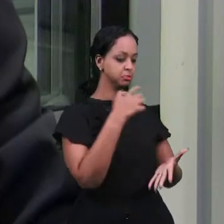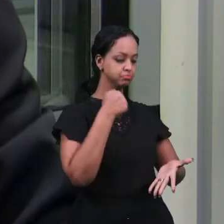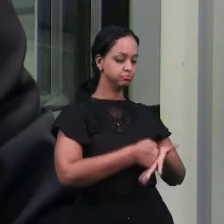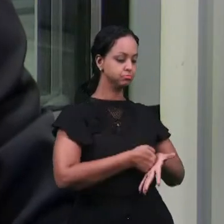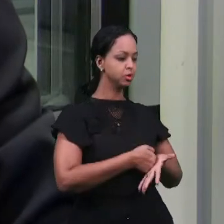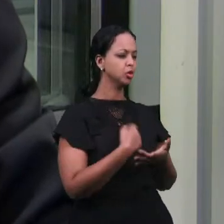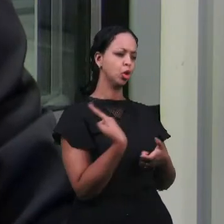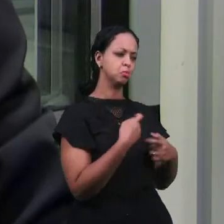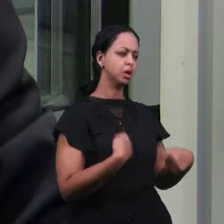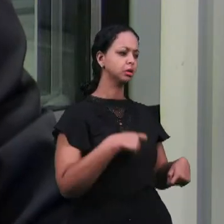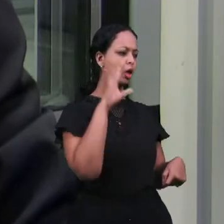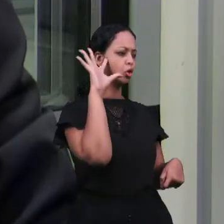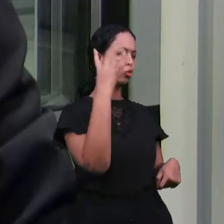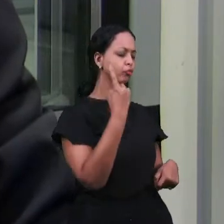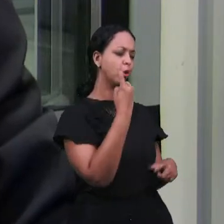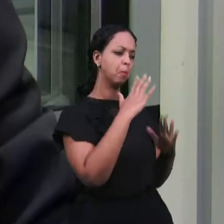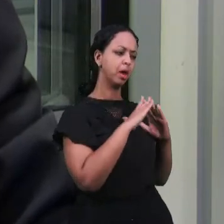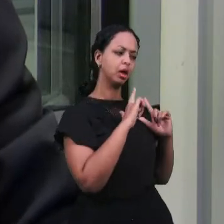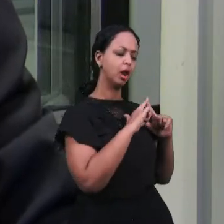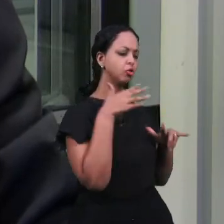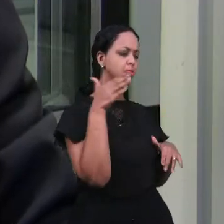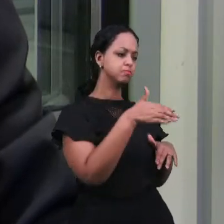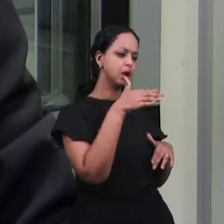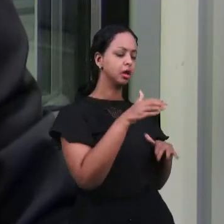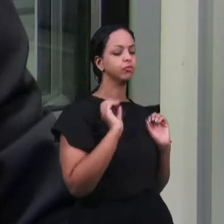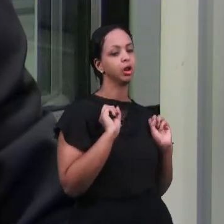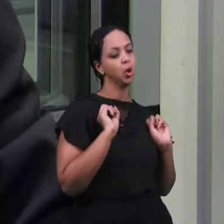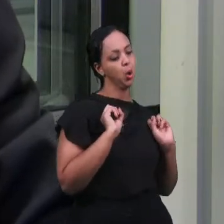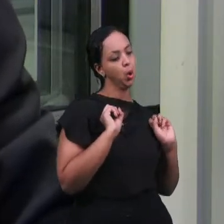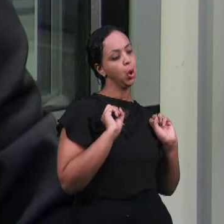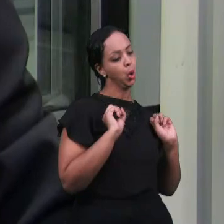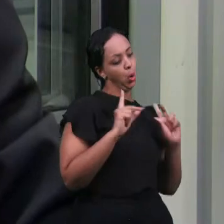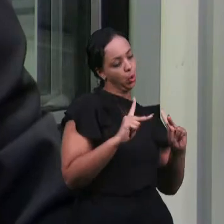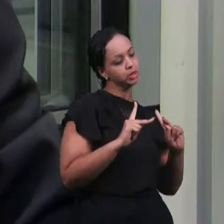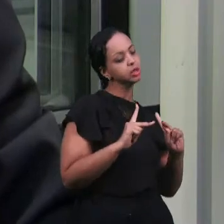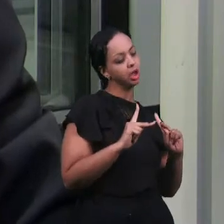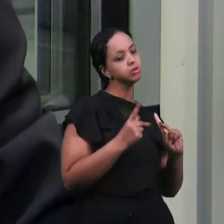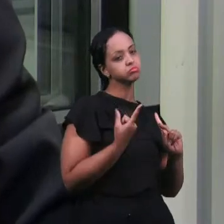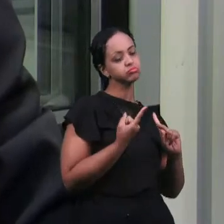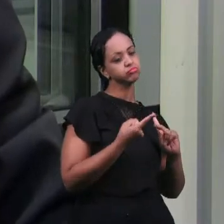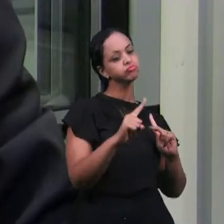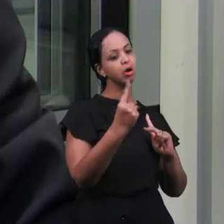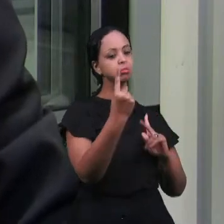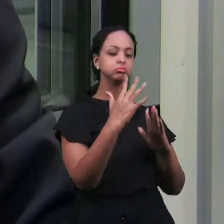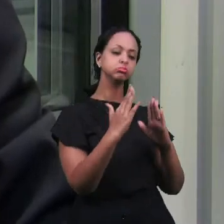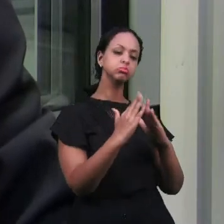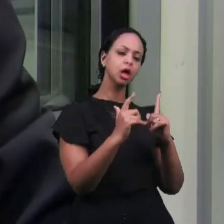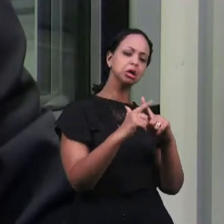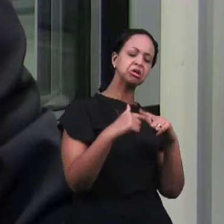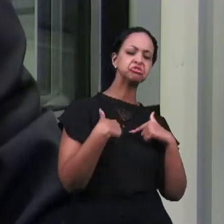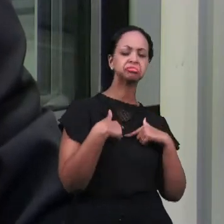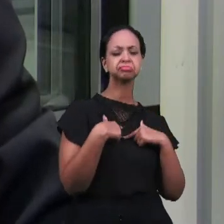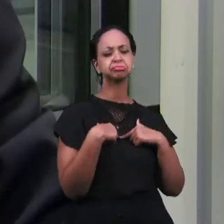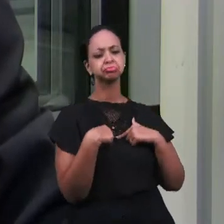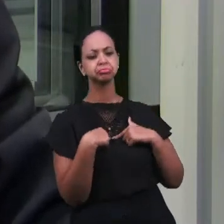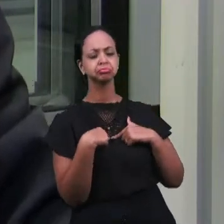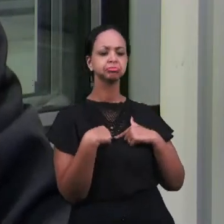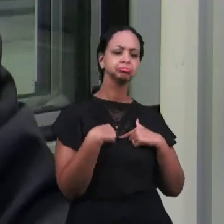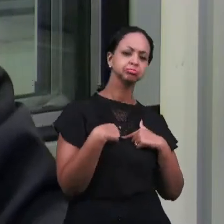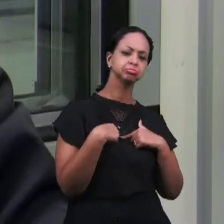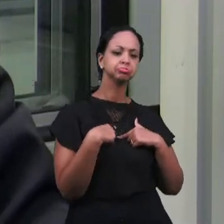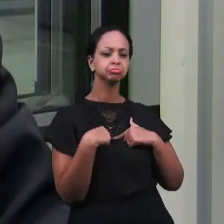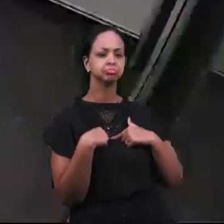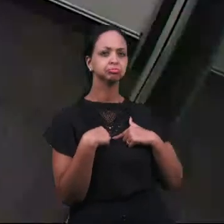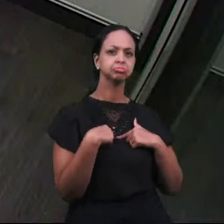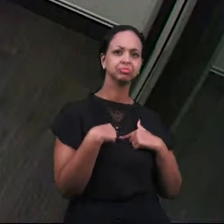temos que definir aqui uma igreja. Eu falei, então tá bom, vamos definir aqui essa aqui que não tinha nada com nada. Qual o